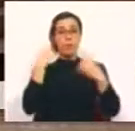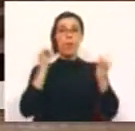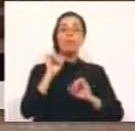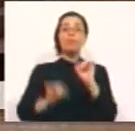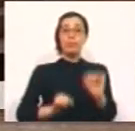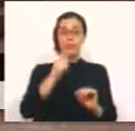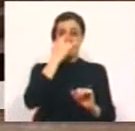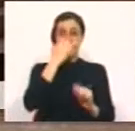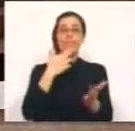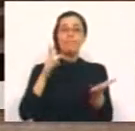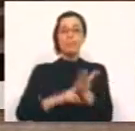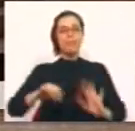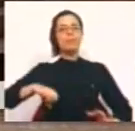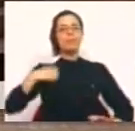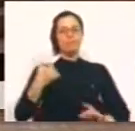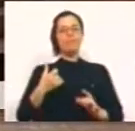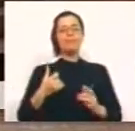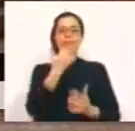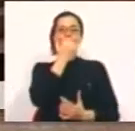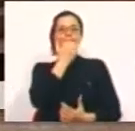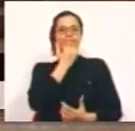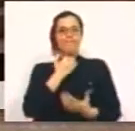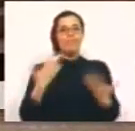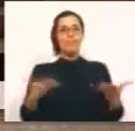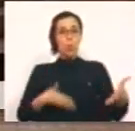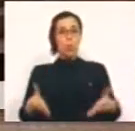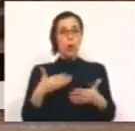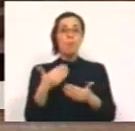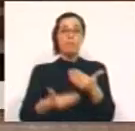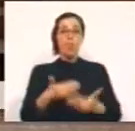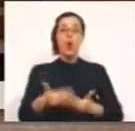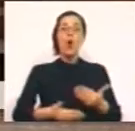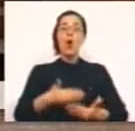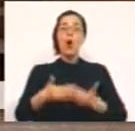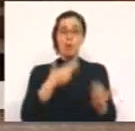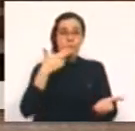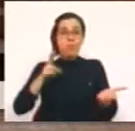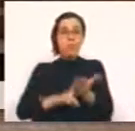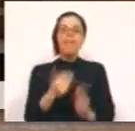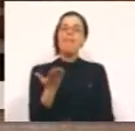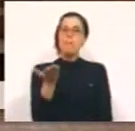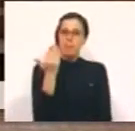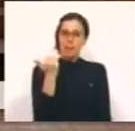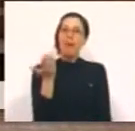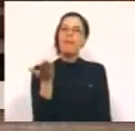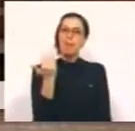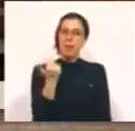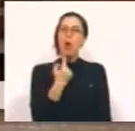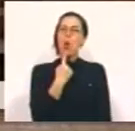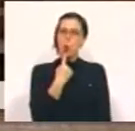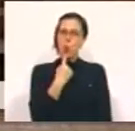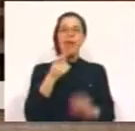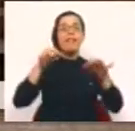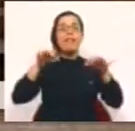representa. E se é verdade que os verdes registram com agrado o caminho já trilhado, também é verdade que falta ainda muito.